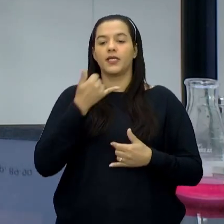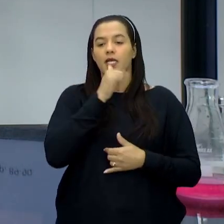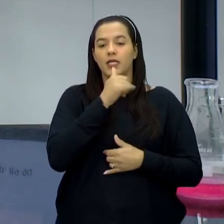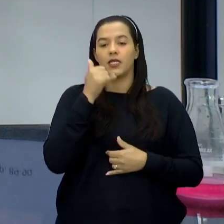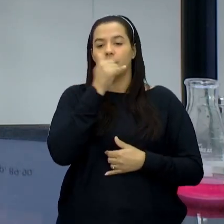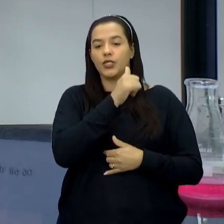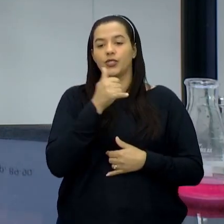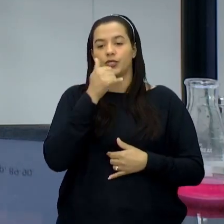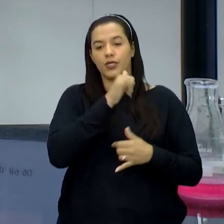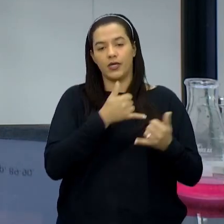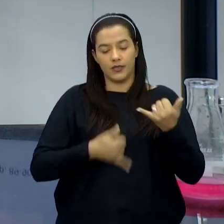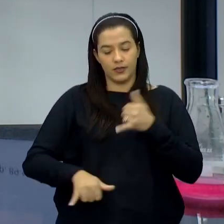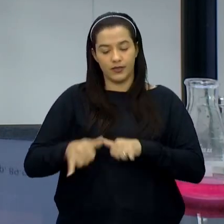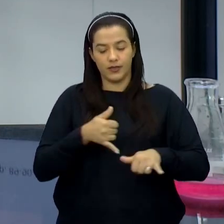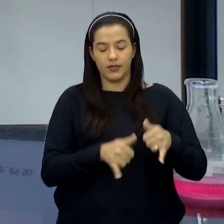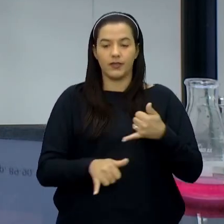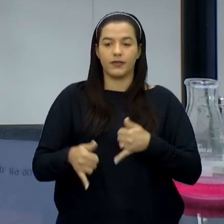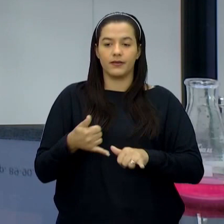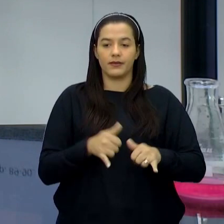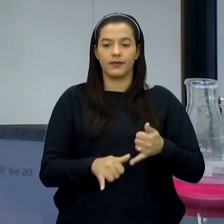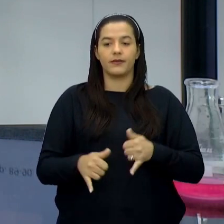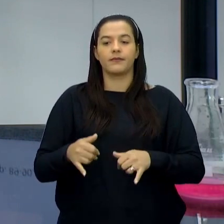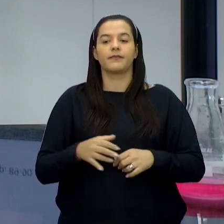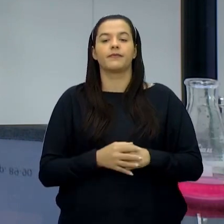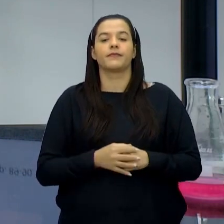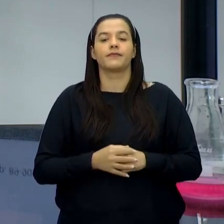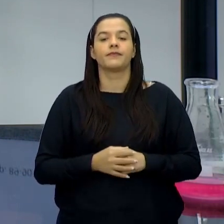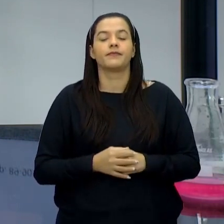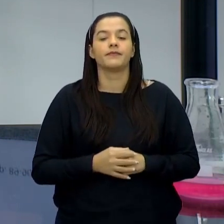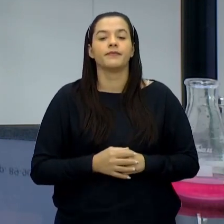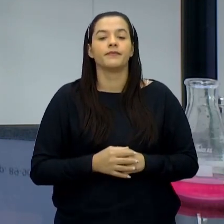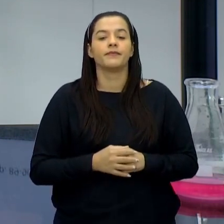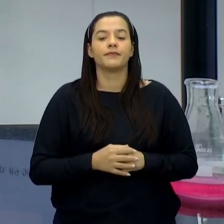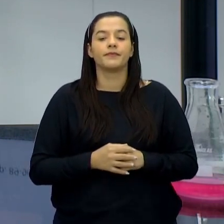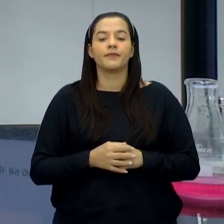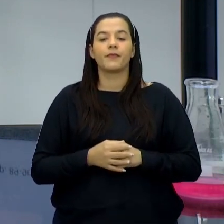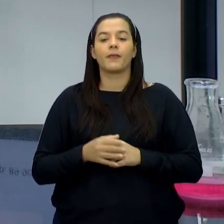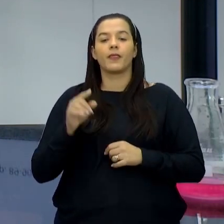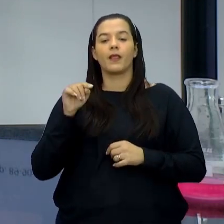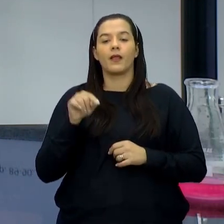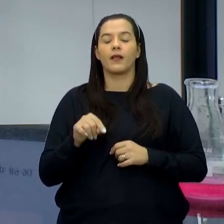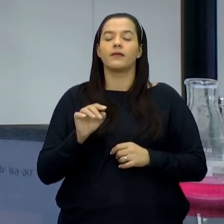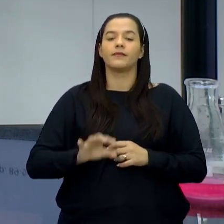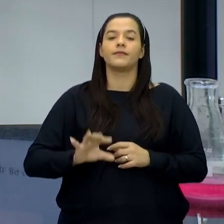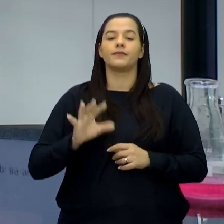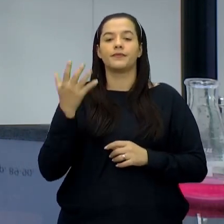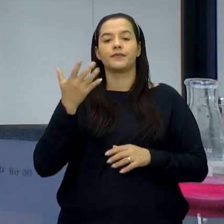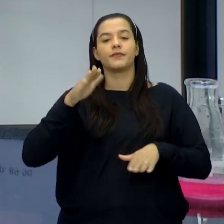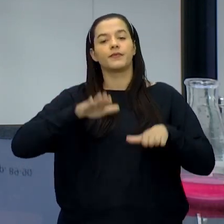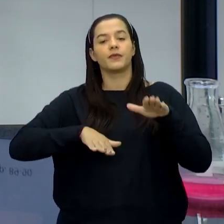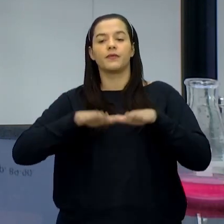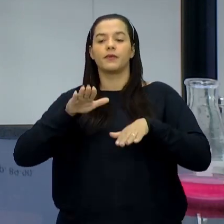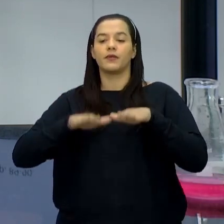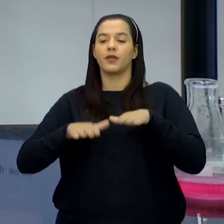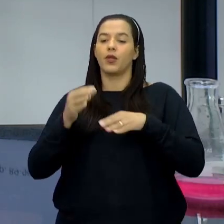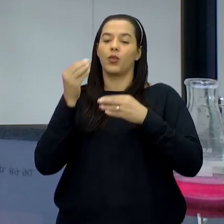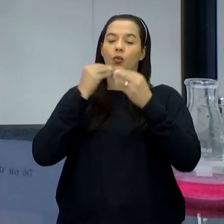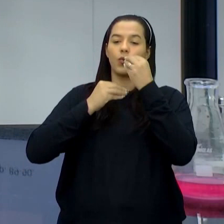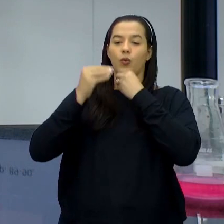que tem no nosso metabolismo a energia química, né? Essa energia química, dependendo do que eu